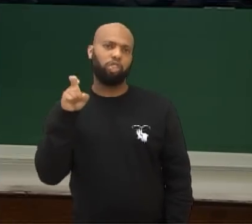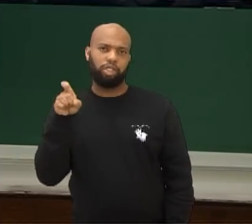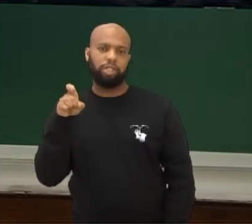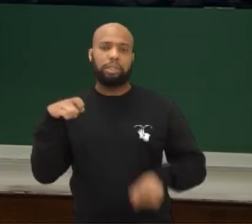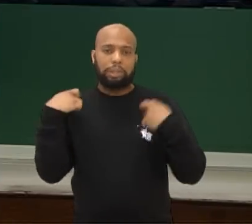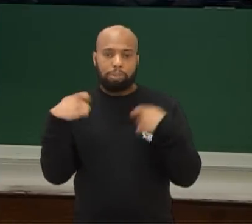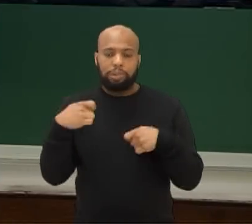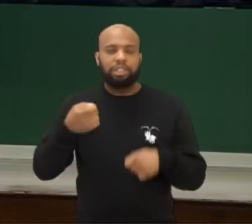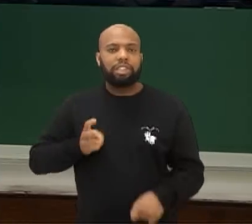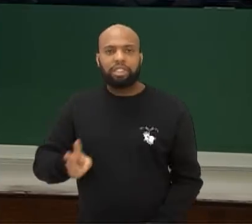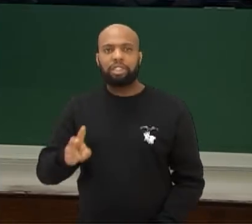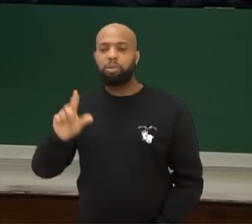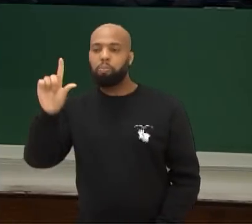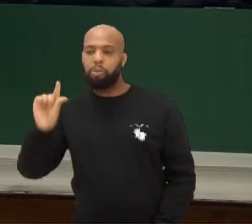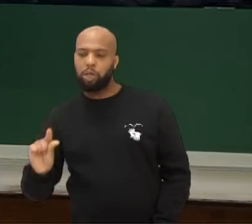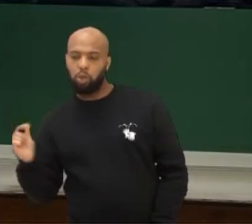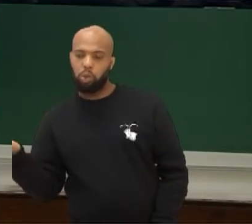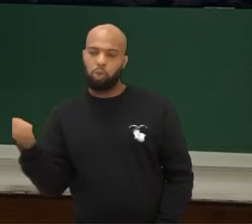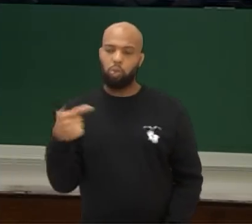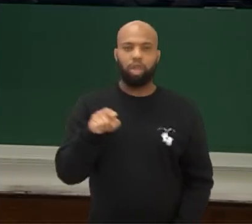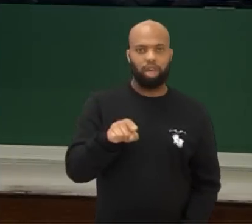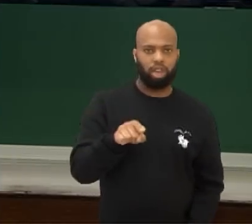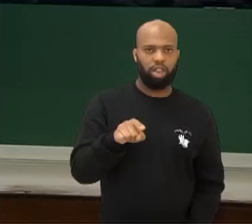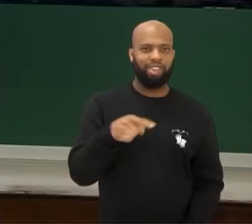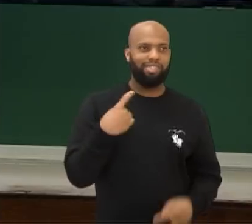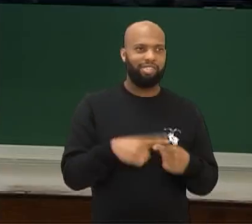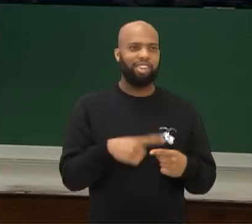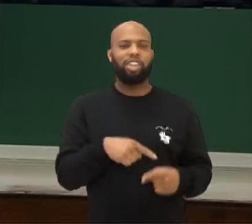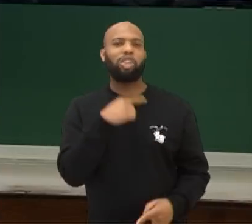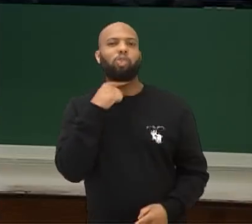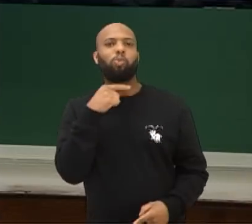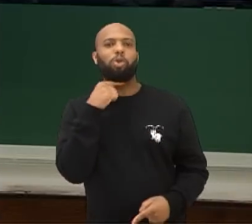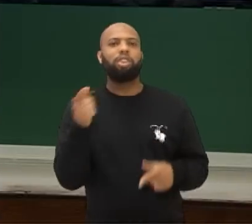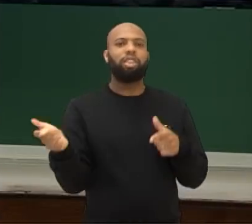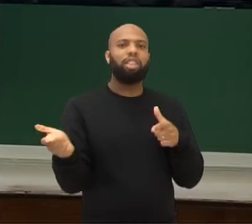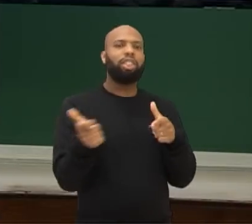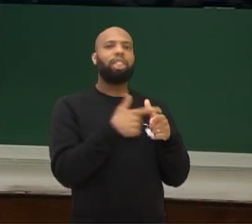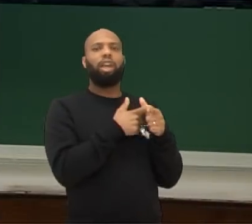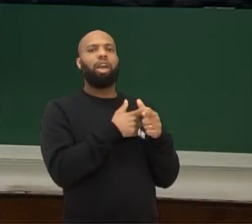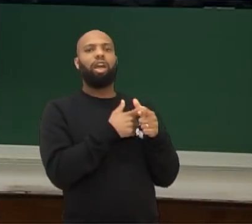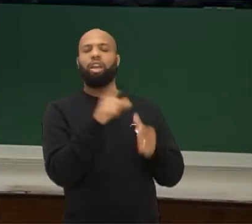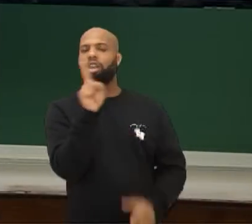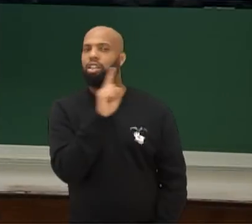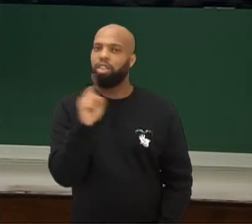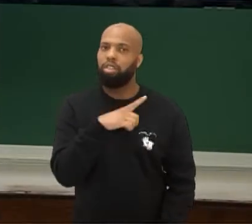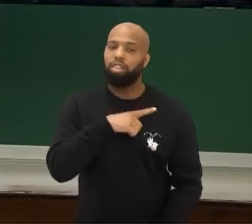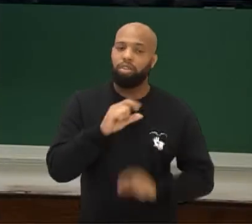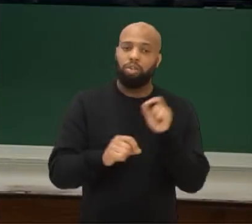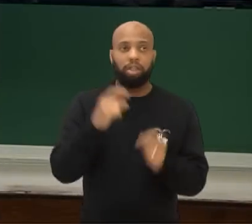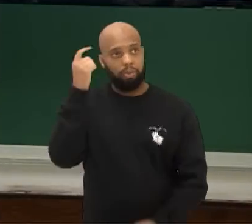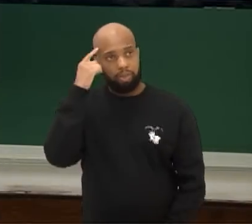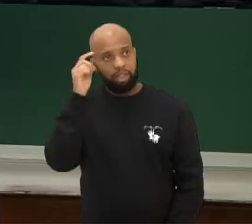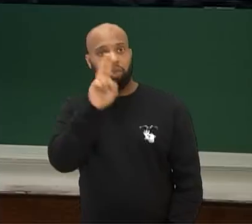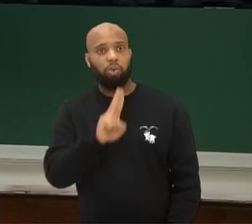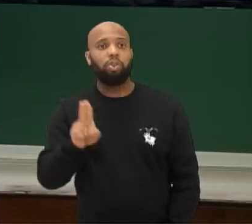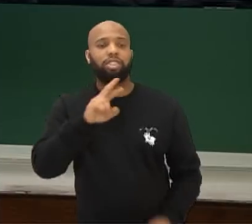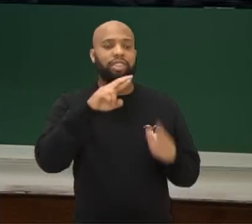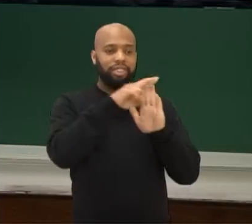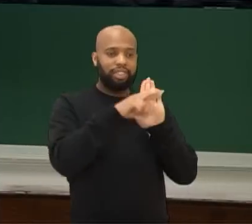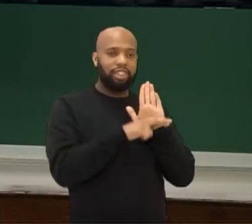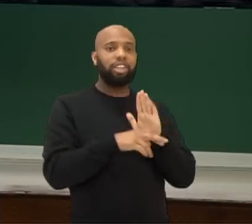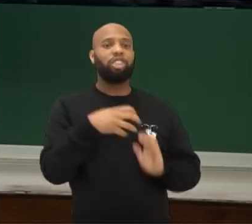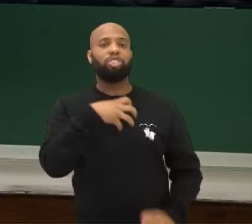x, tá? Então, eu não posso tirar um valor e ficar devendo. Eu tenho que pensar que eu estou usando o